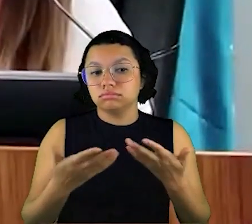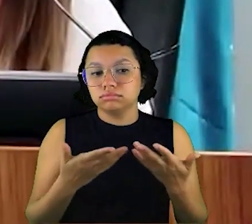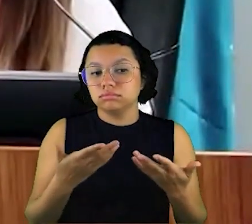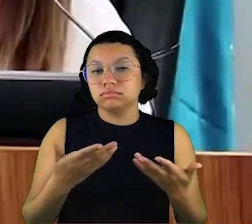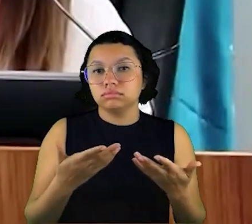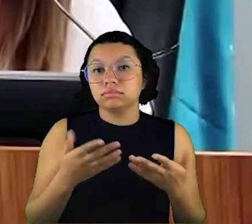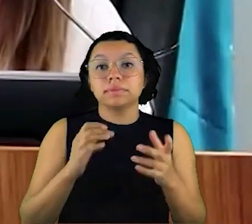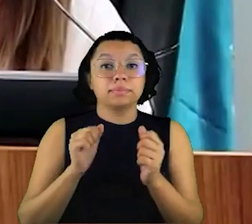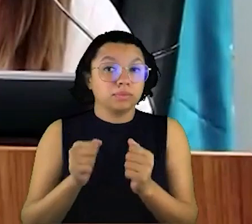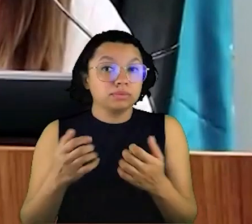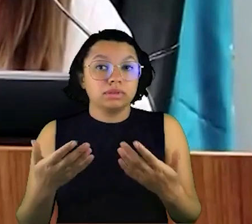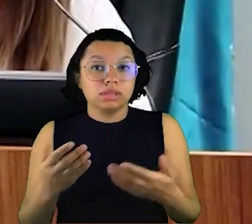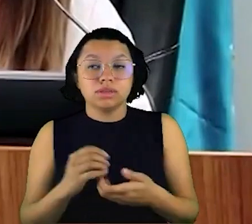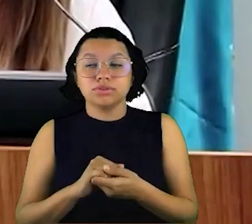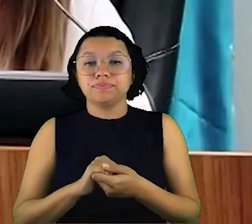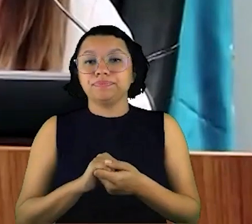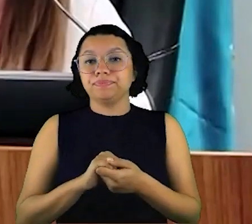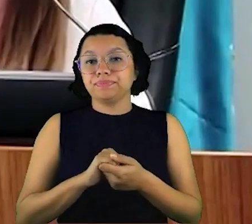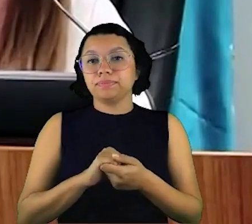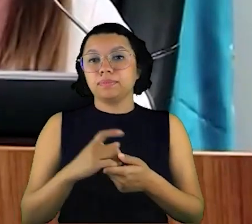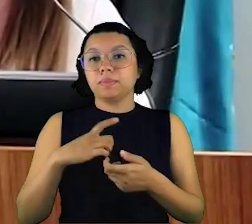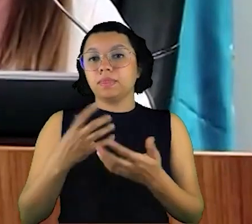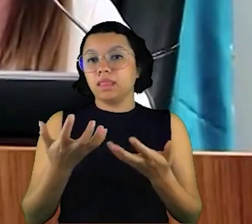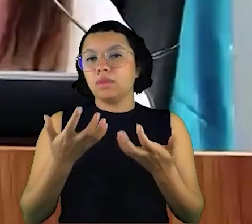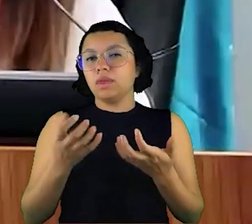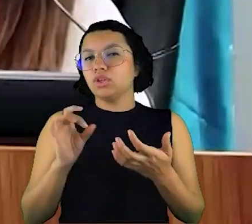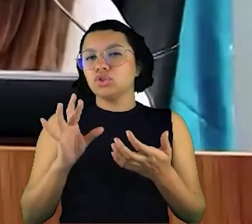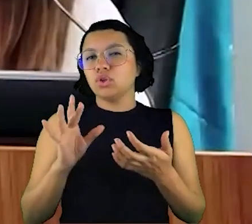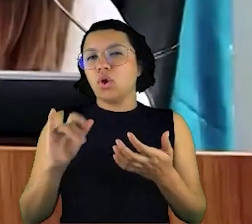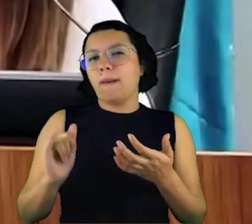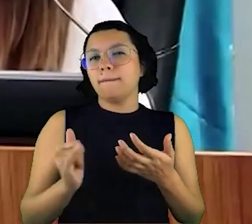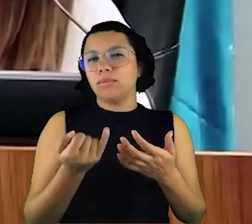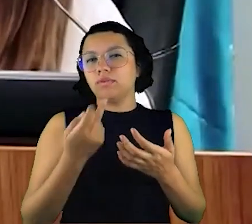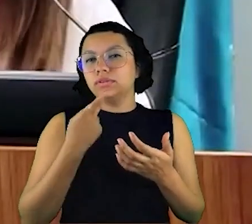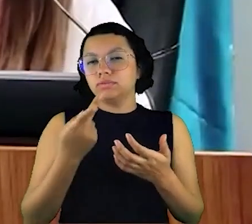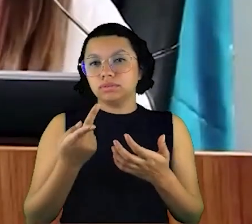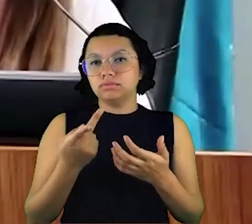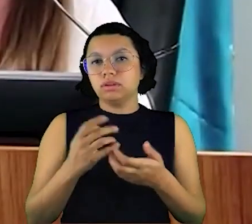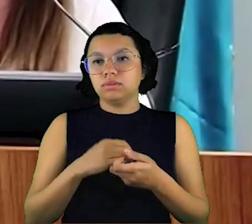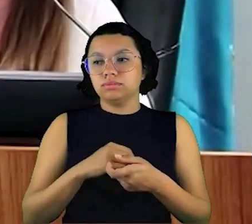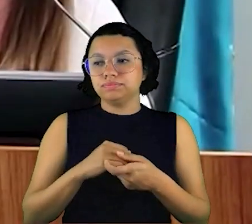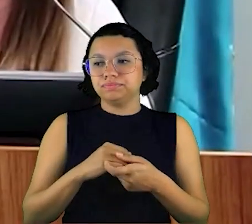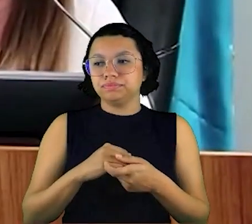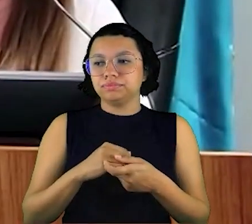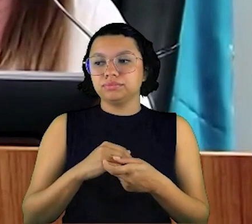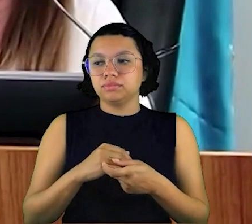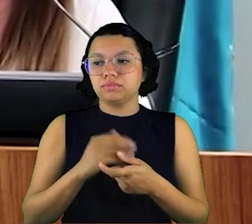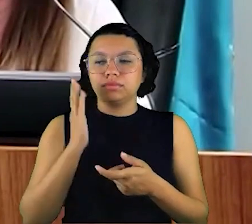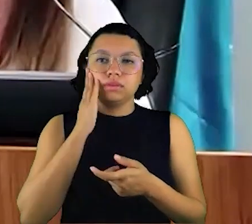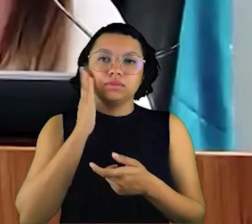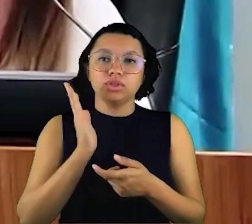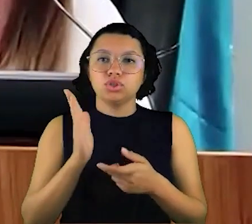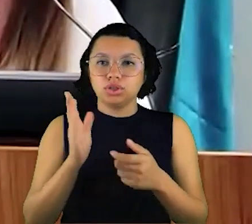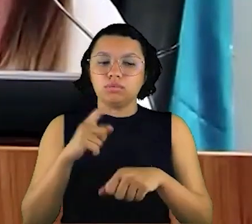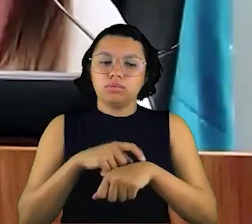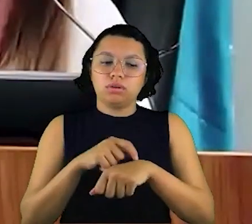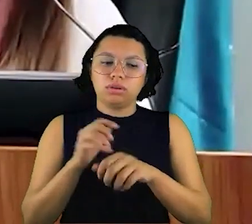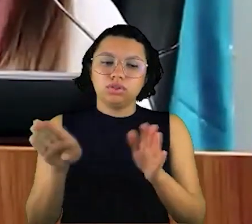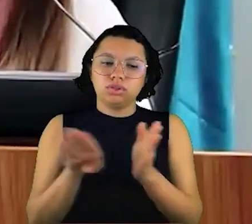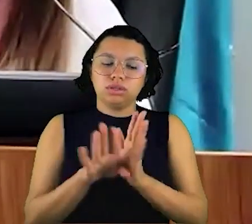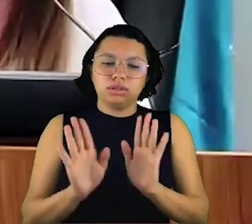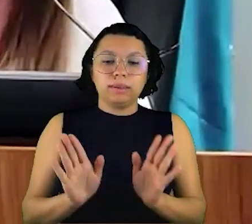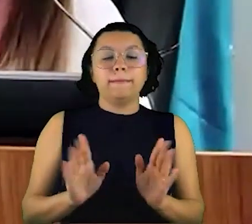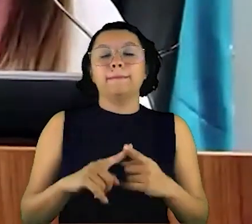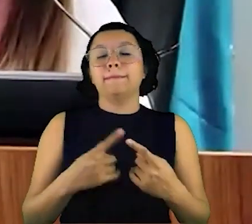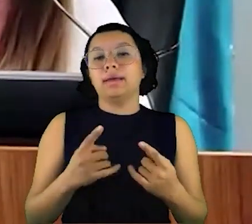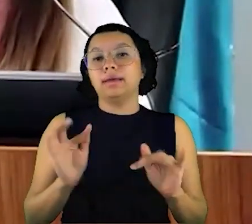talvez essa seja uma possibilidade, né? Eu queria só aproveitar que você mencionou, Uhum. Rê, eu sei que está chegando no horário, mas